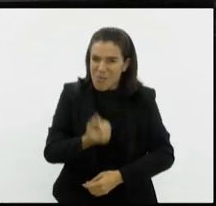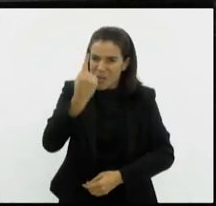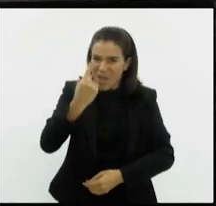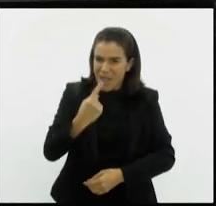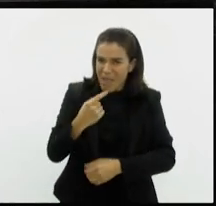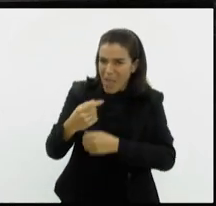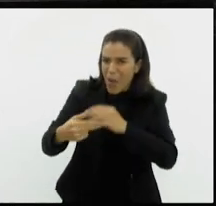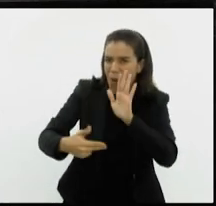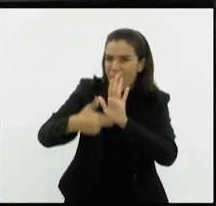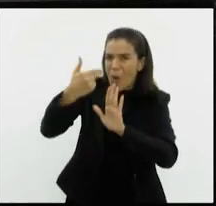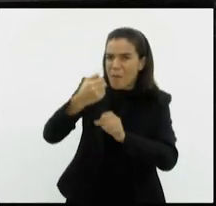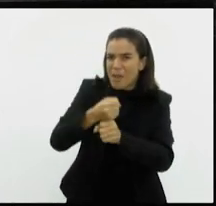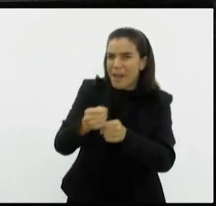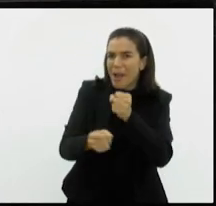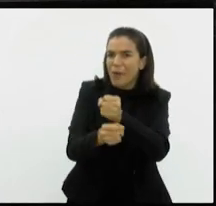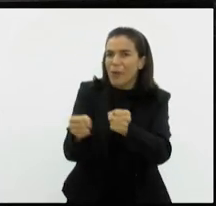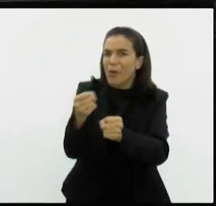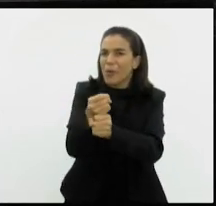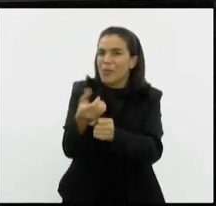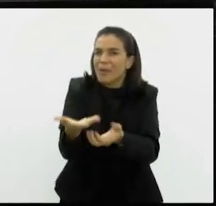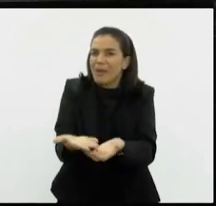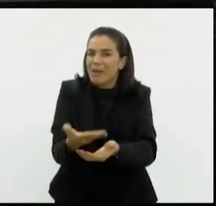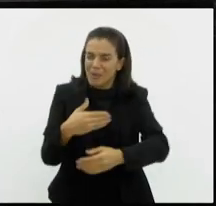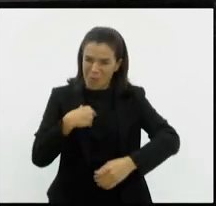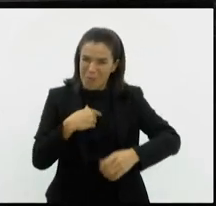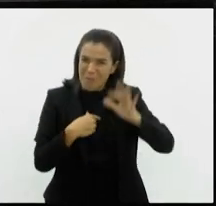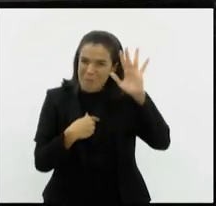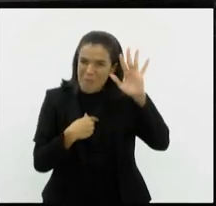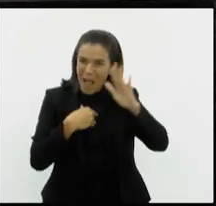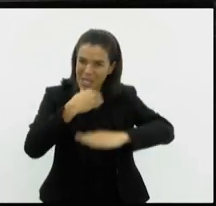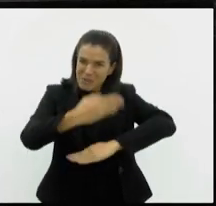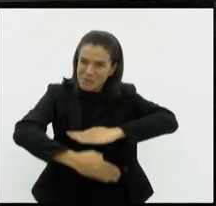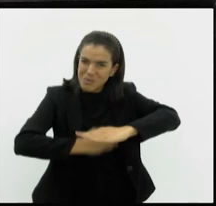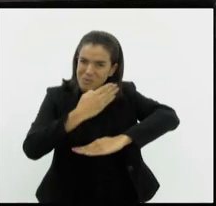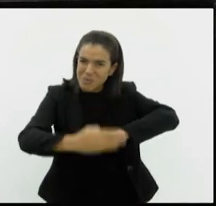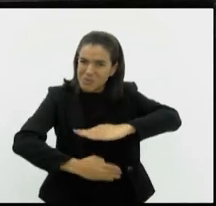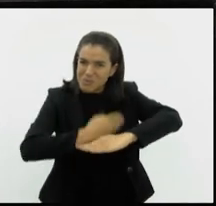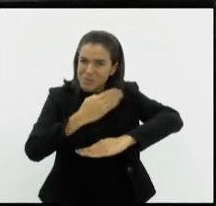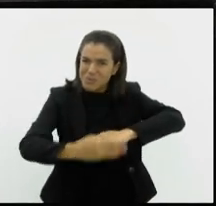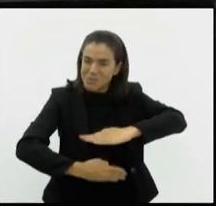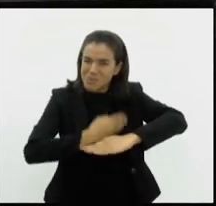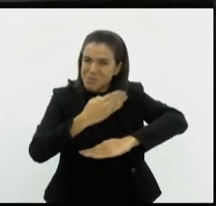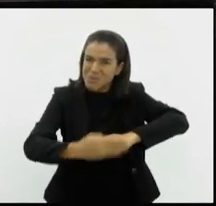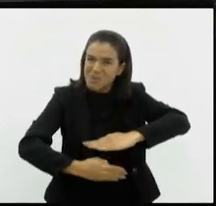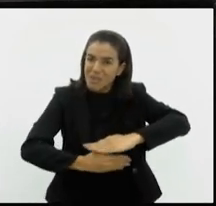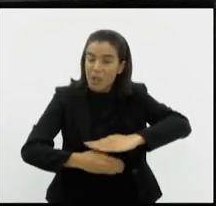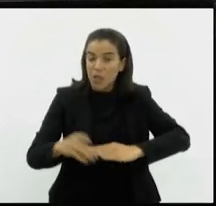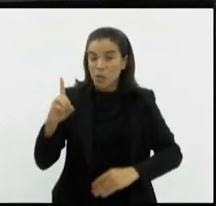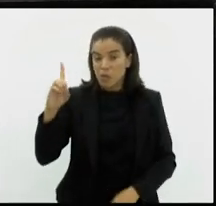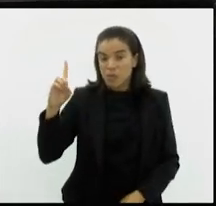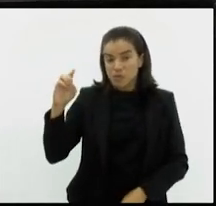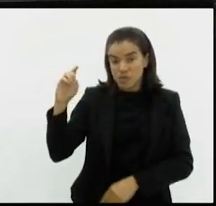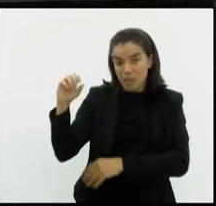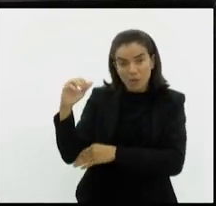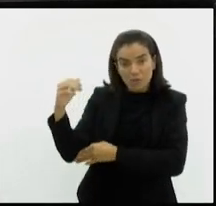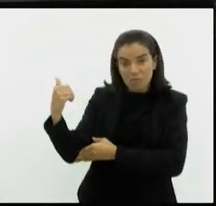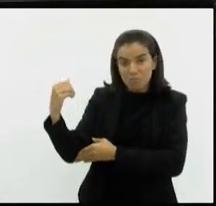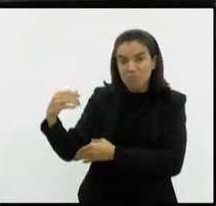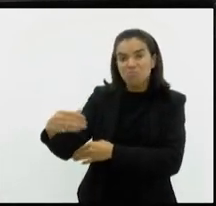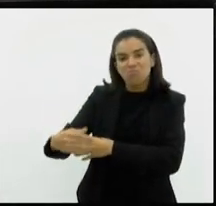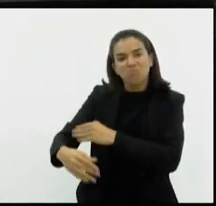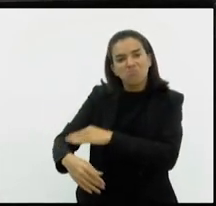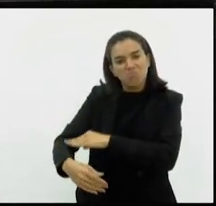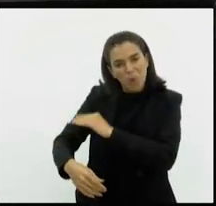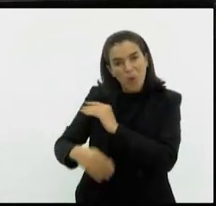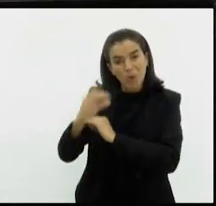a coluna e e uma coisa curiosa e o braço direito inteiro no